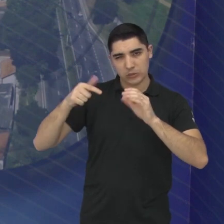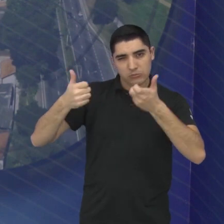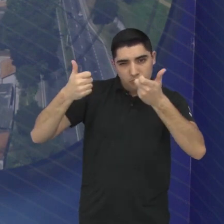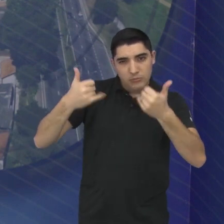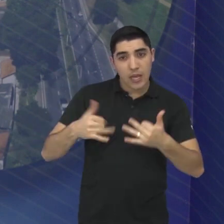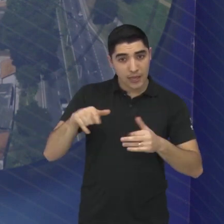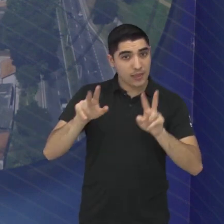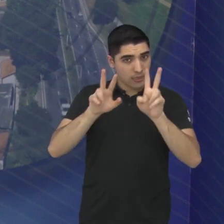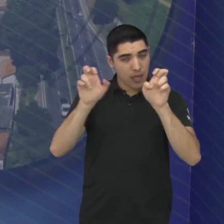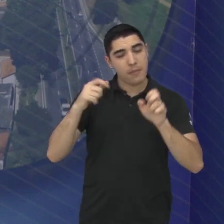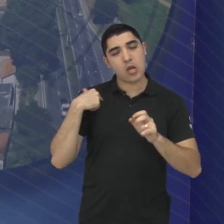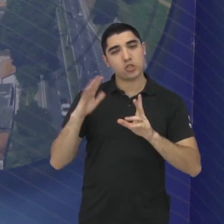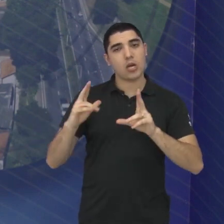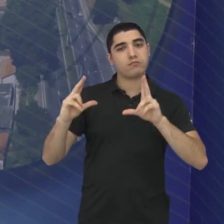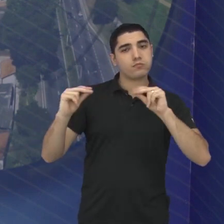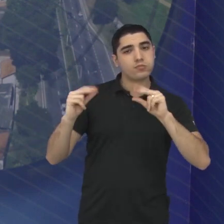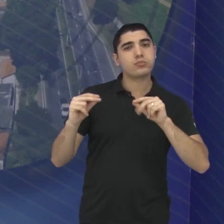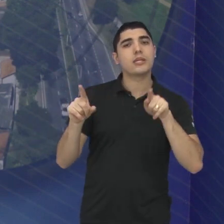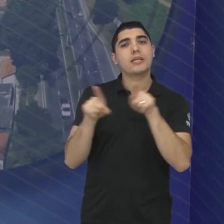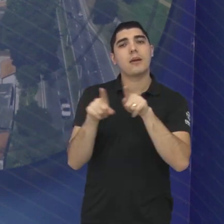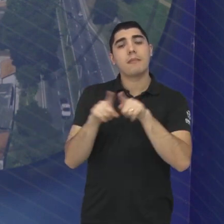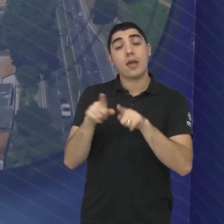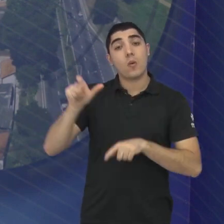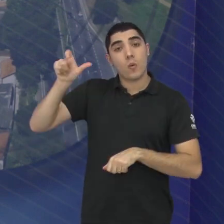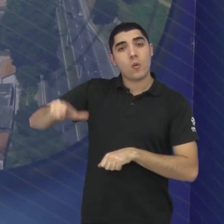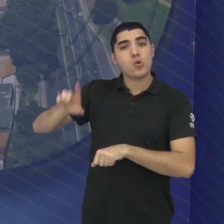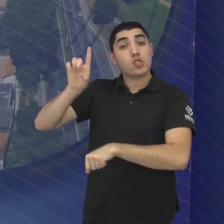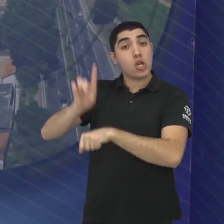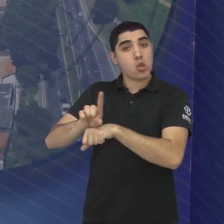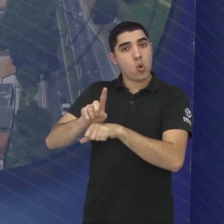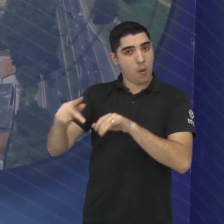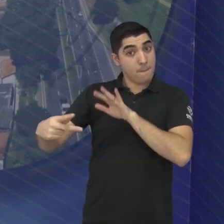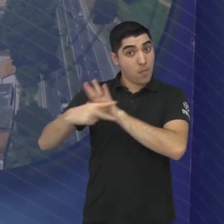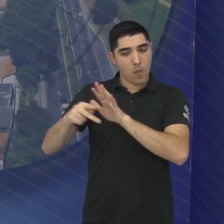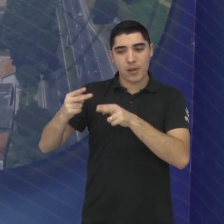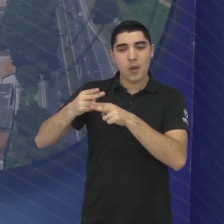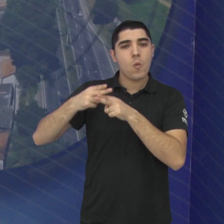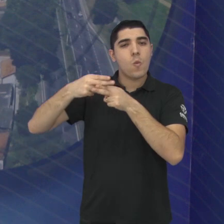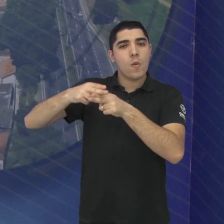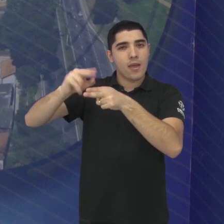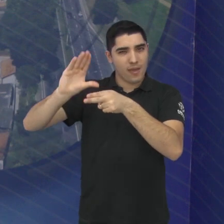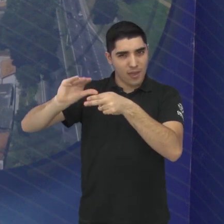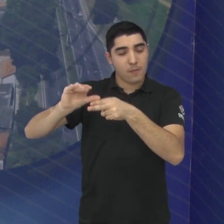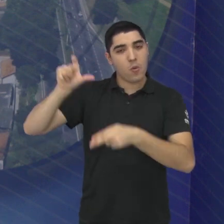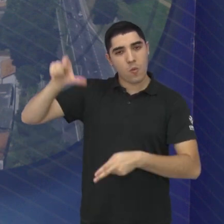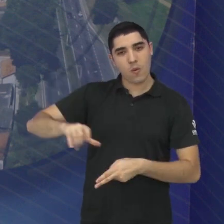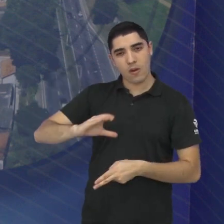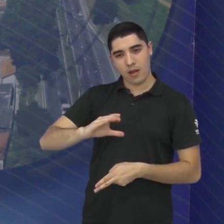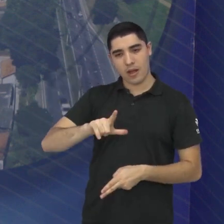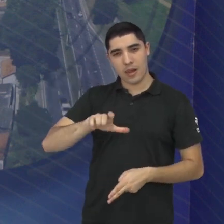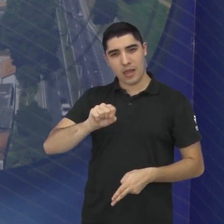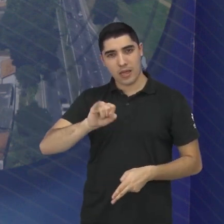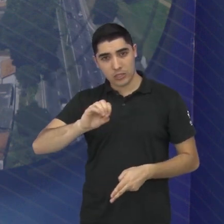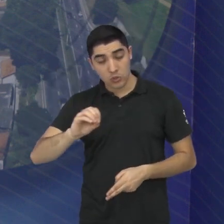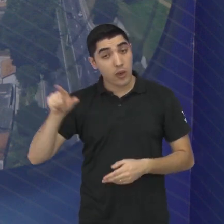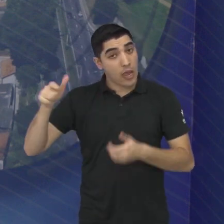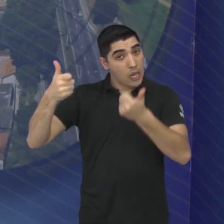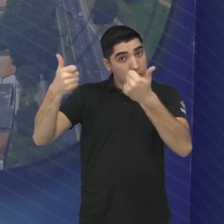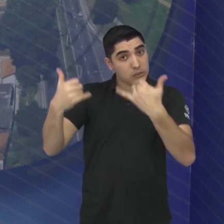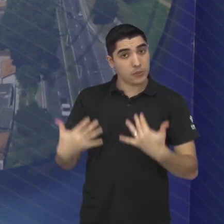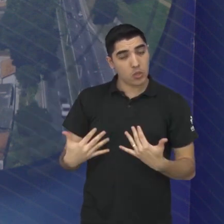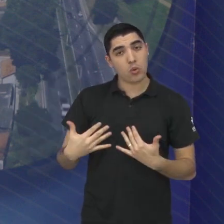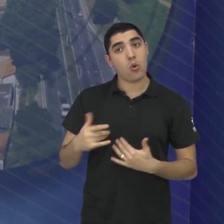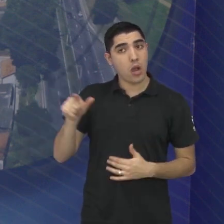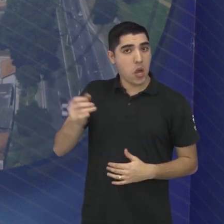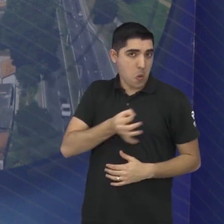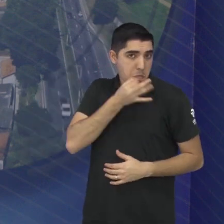um VT, continuando nesse assunto. Eu conversei também com o diretor do INPE, o Clésio de Nardim, e